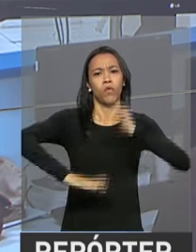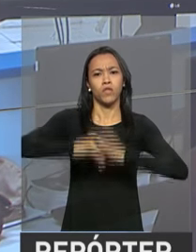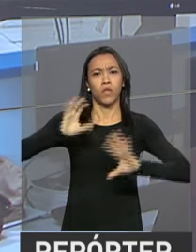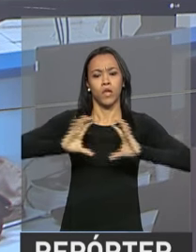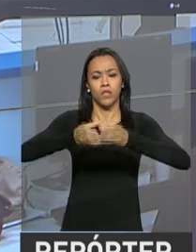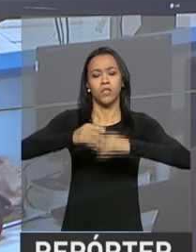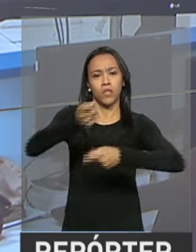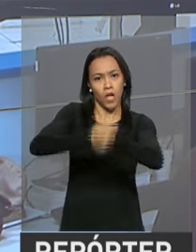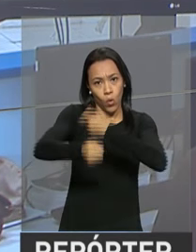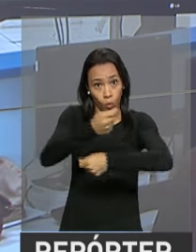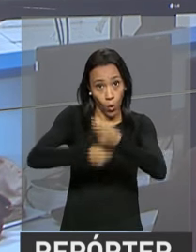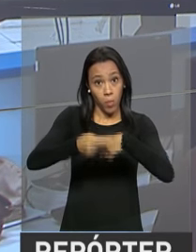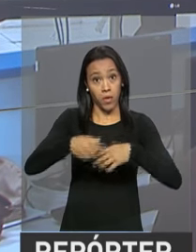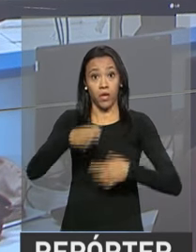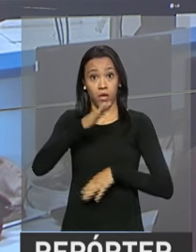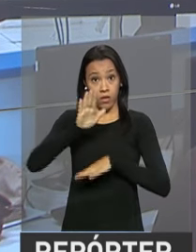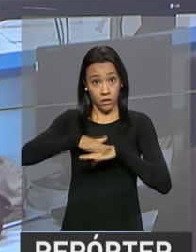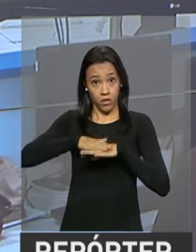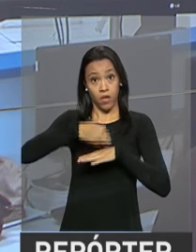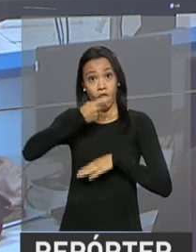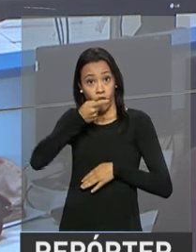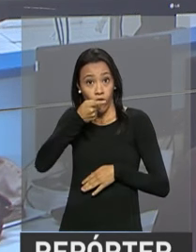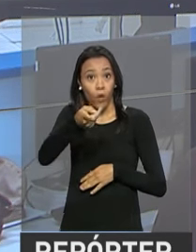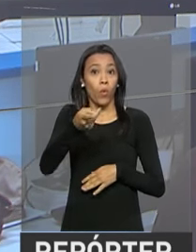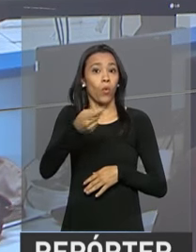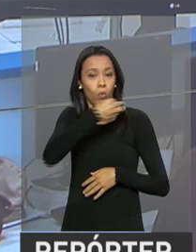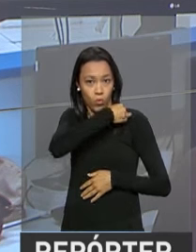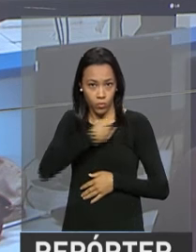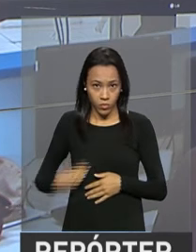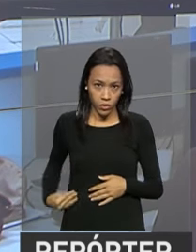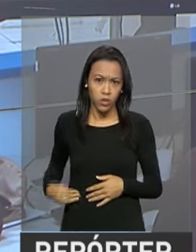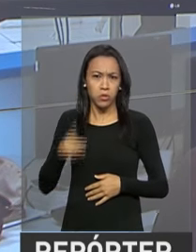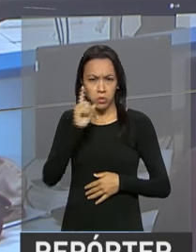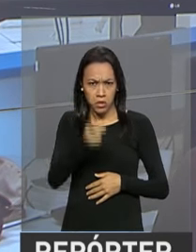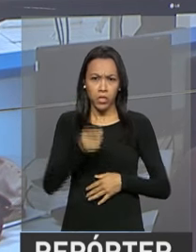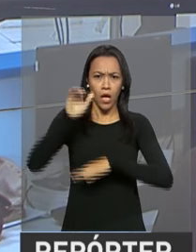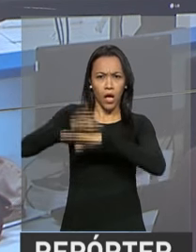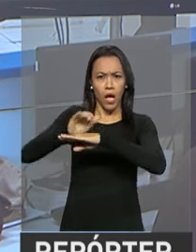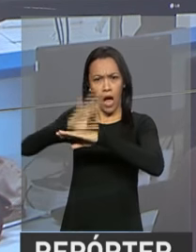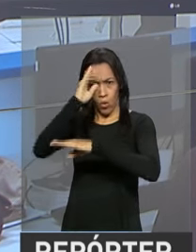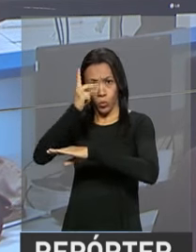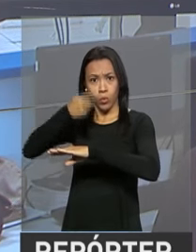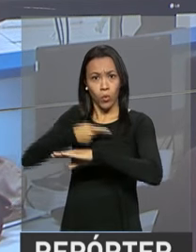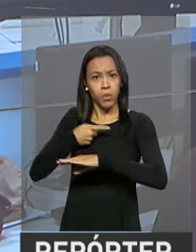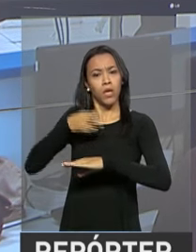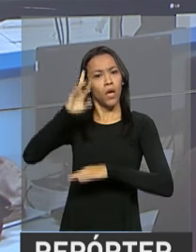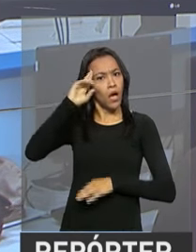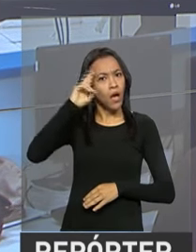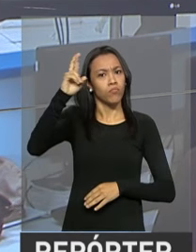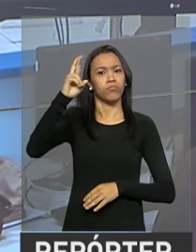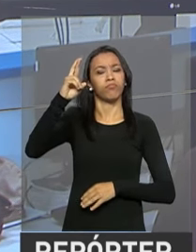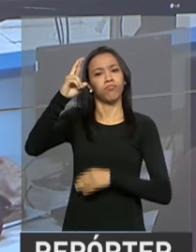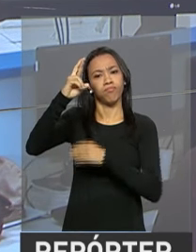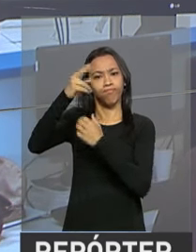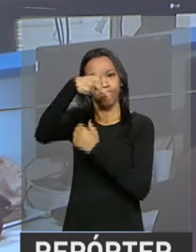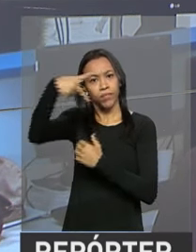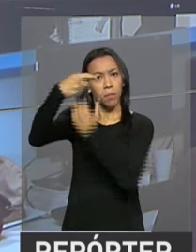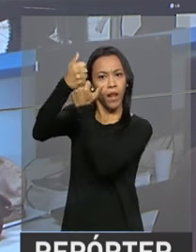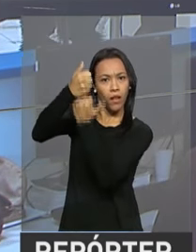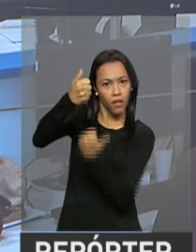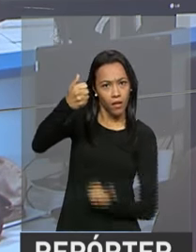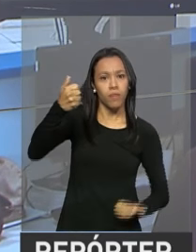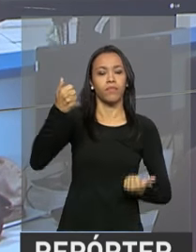Henrique meiros disse que Quer garantir a autonomia a toda a diretoria do Banco Central o repórter João Pedro Neto tem